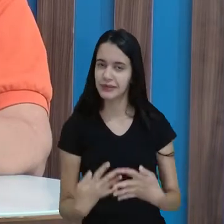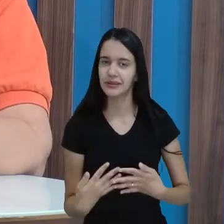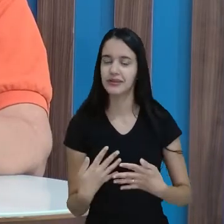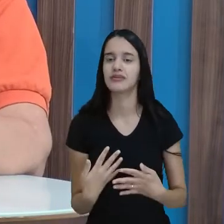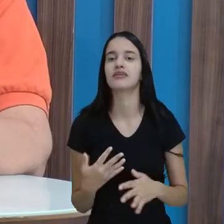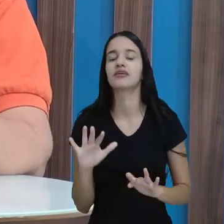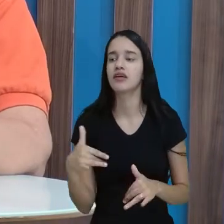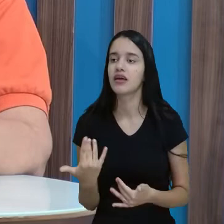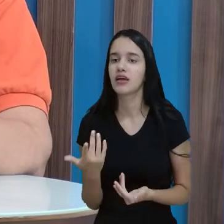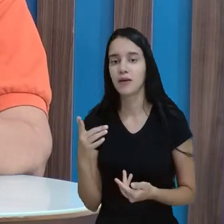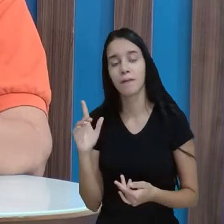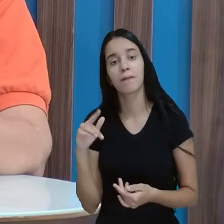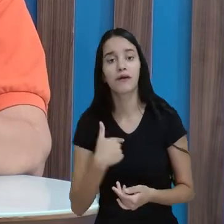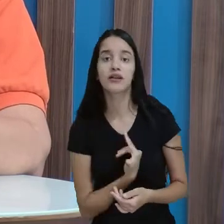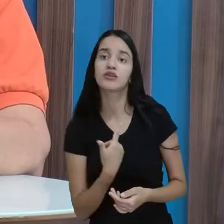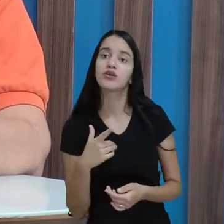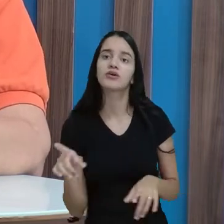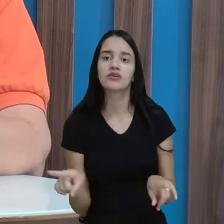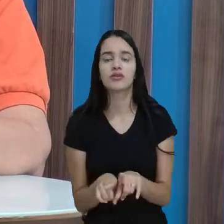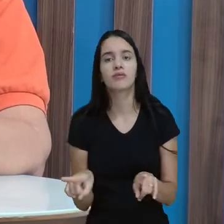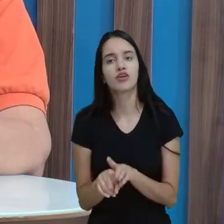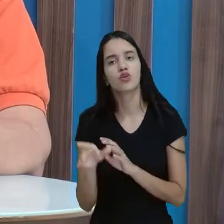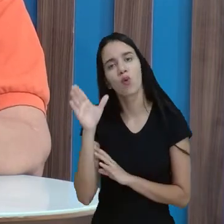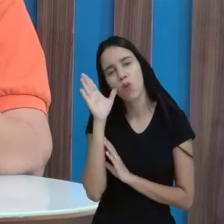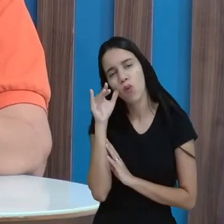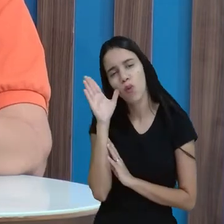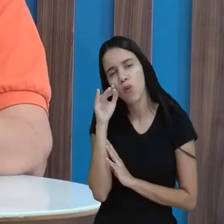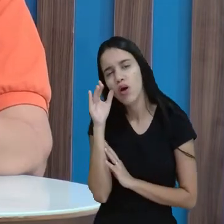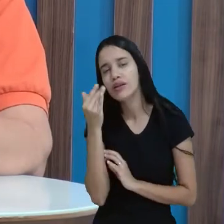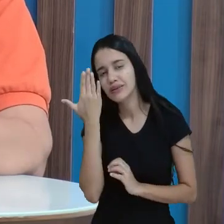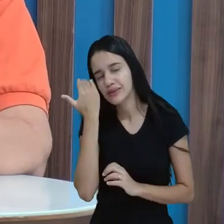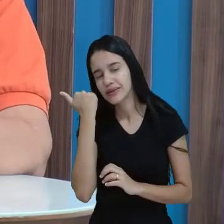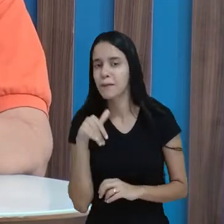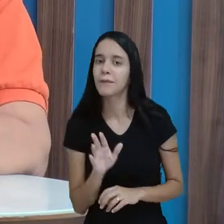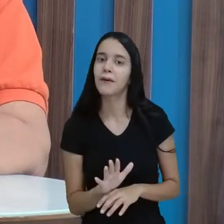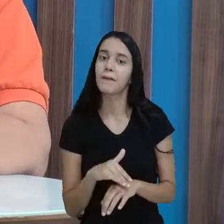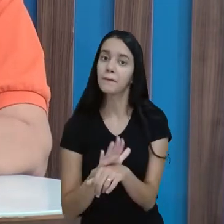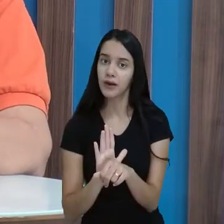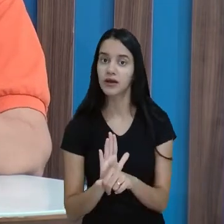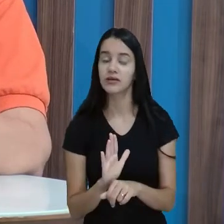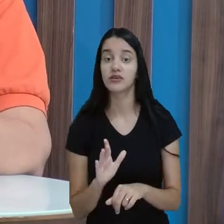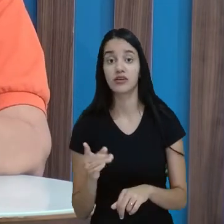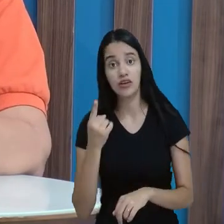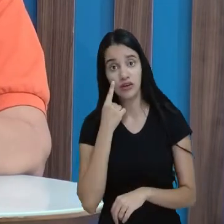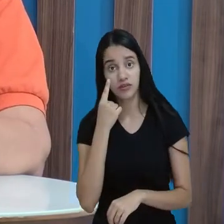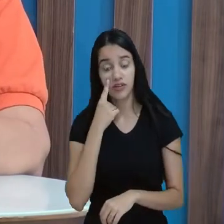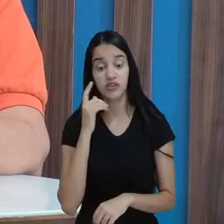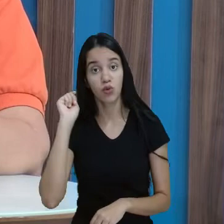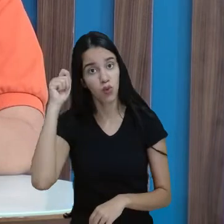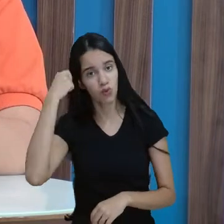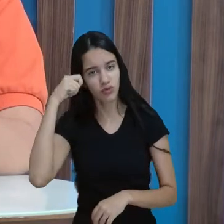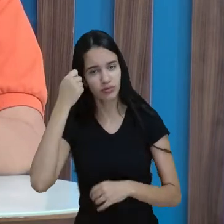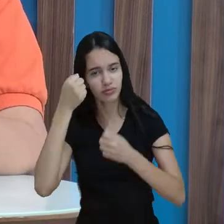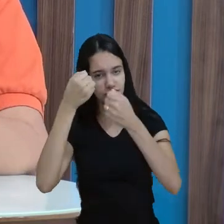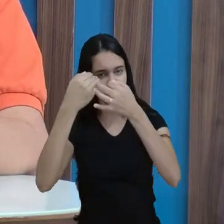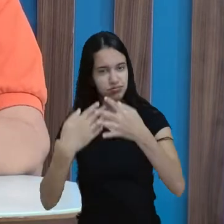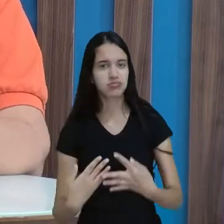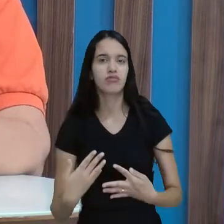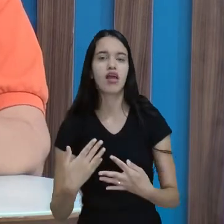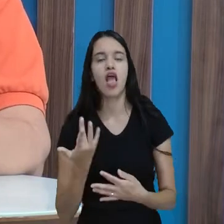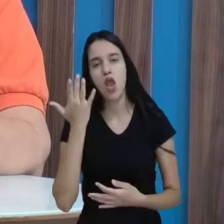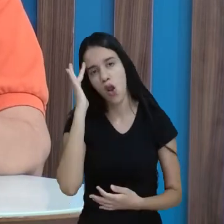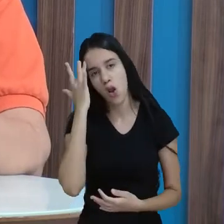professora? E assim, dá pra gente também ficar curioso para saber mais, gente. Não se deter, veja, o vídeo ele foi bem explicativo, acho